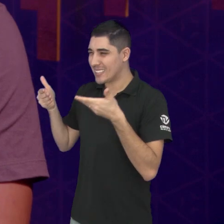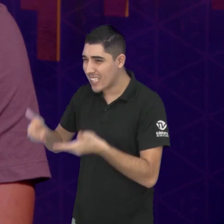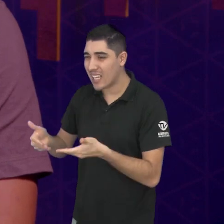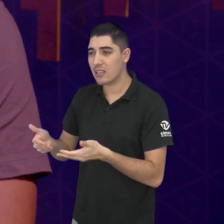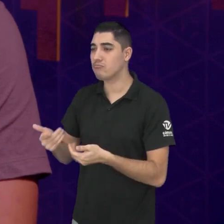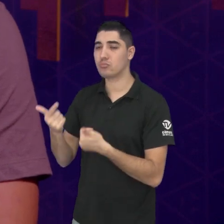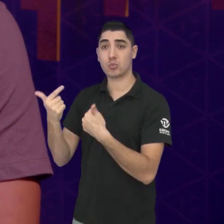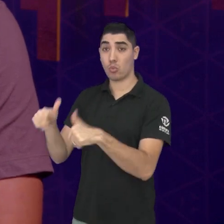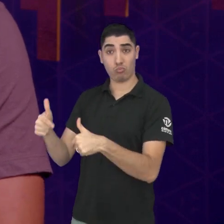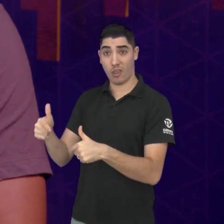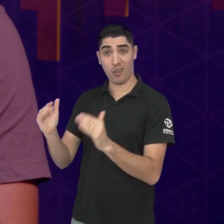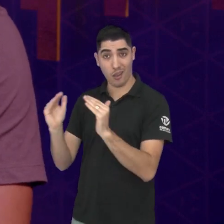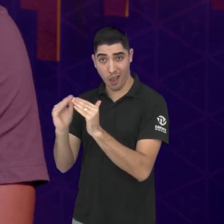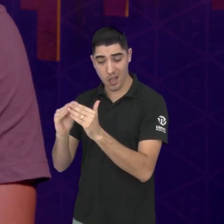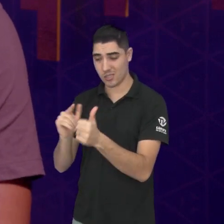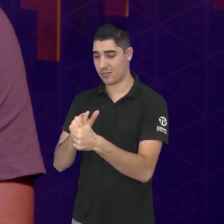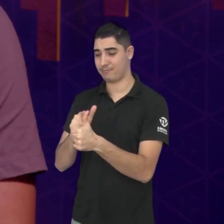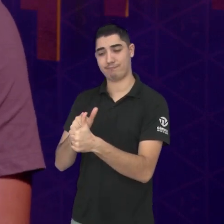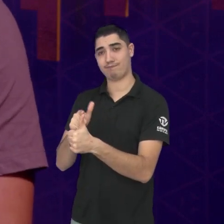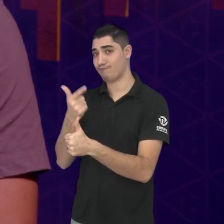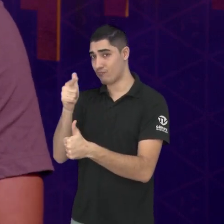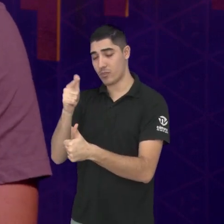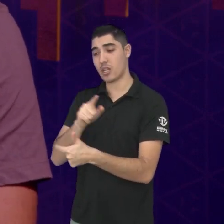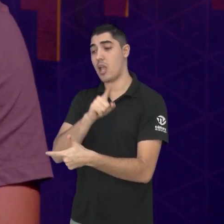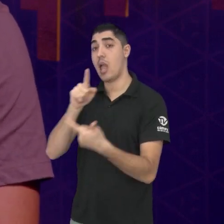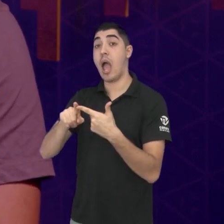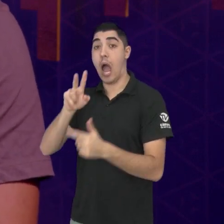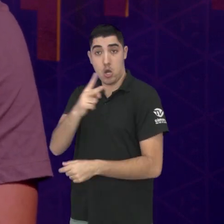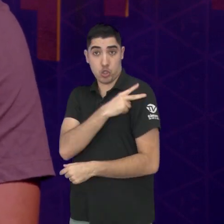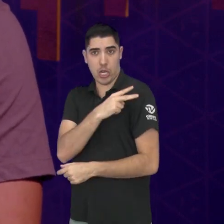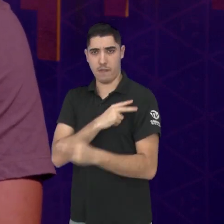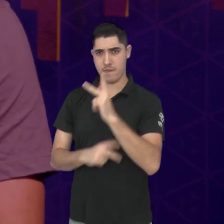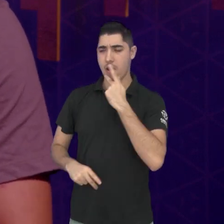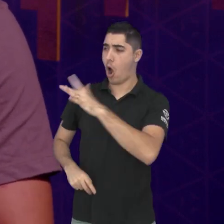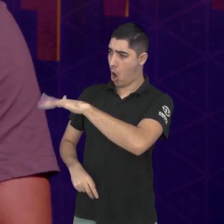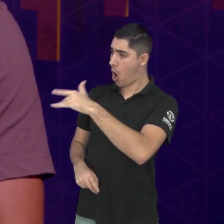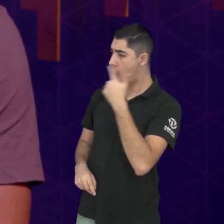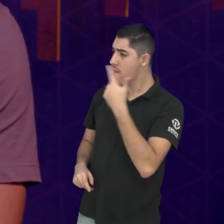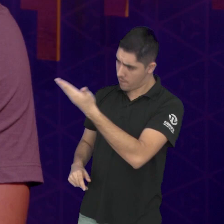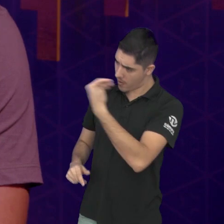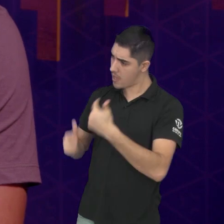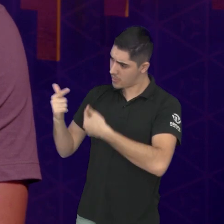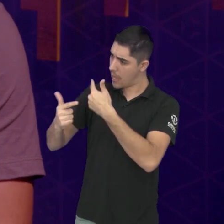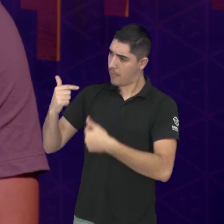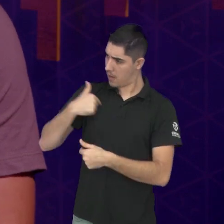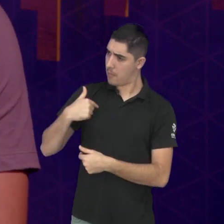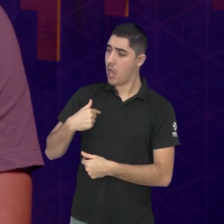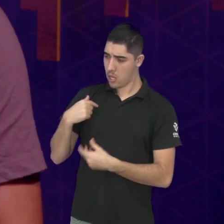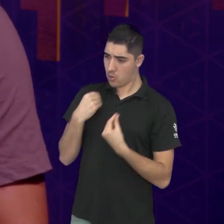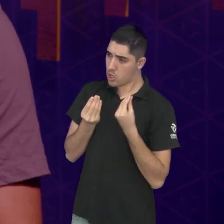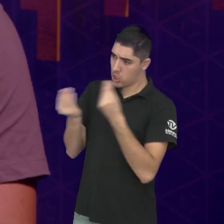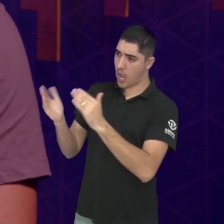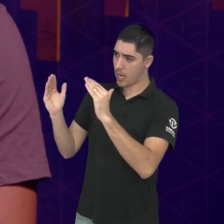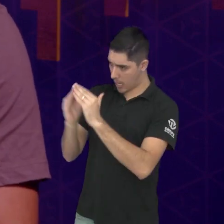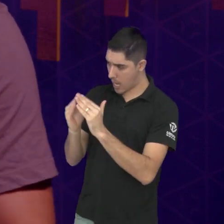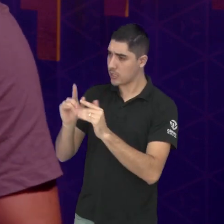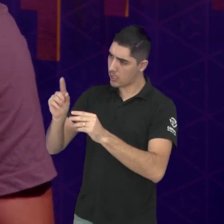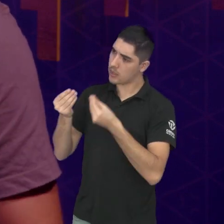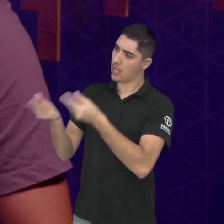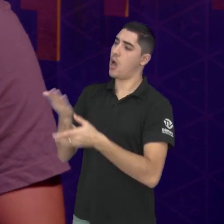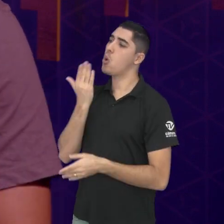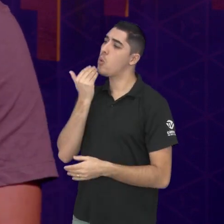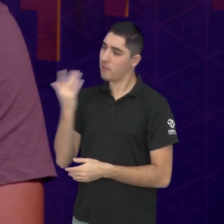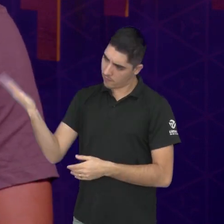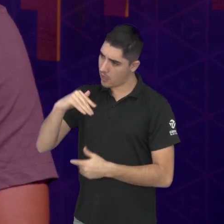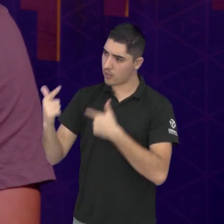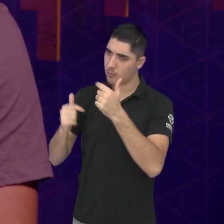não têm casa ainda, não têm moradia. Aí o empregador fala, não, mas aqui ó, você vai ter moradia e alimentação, pode vir